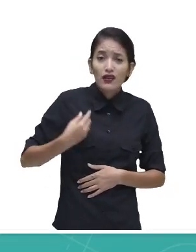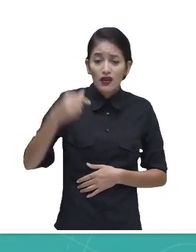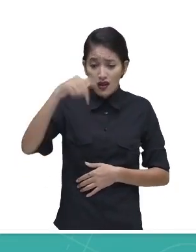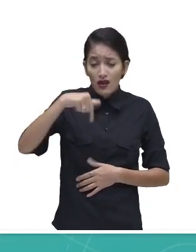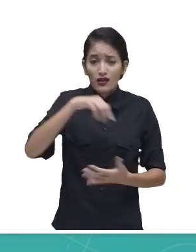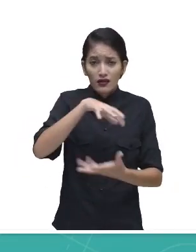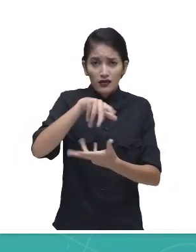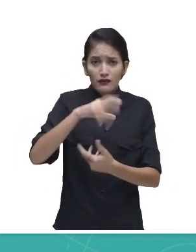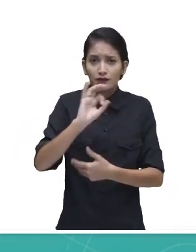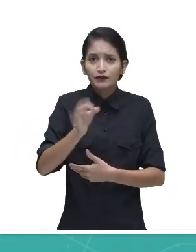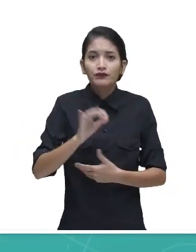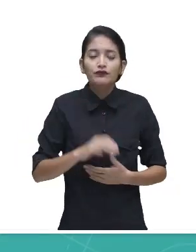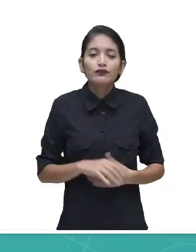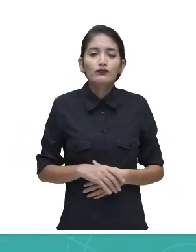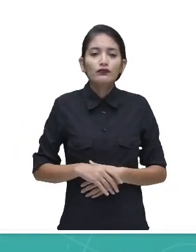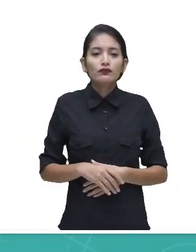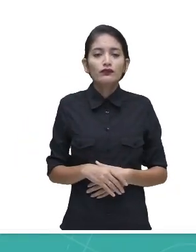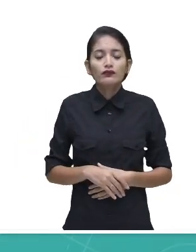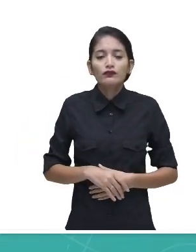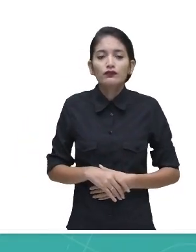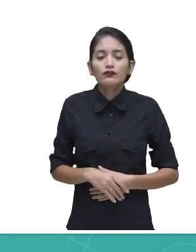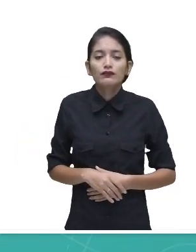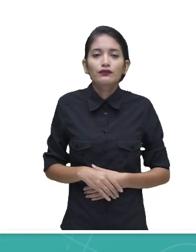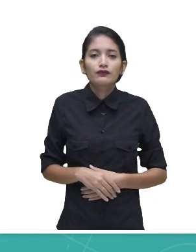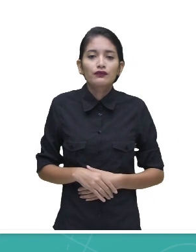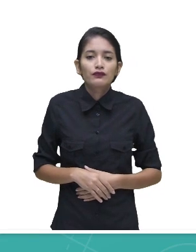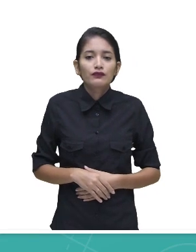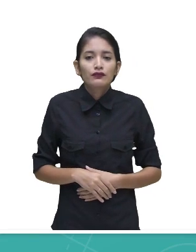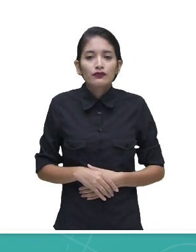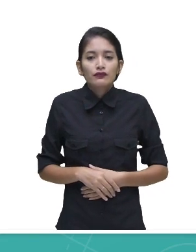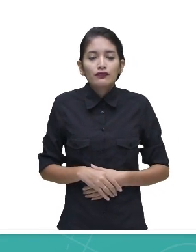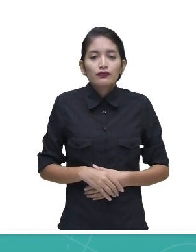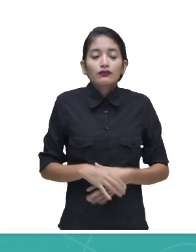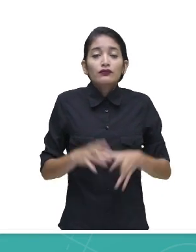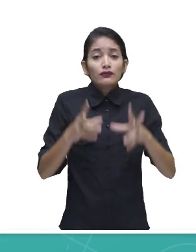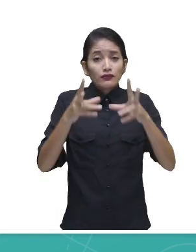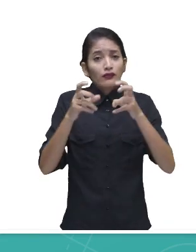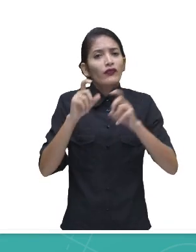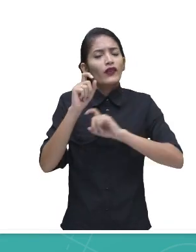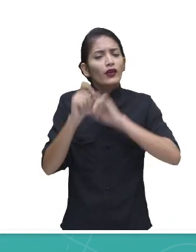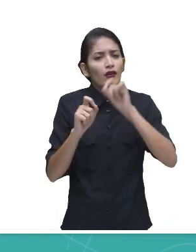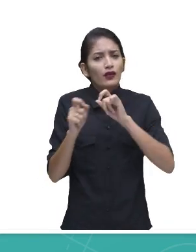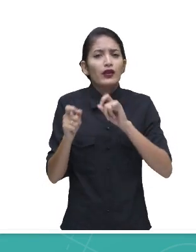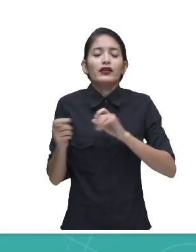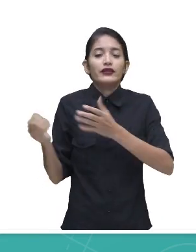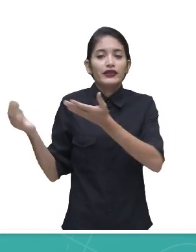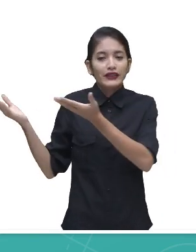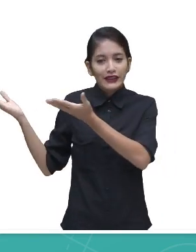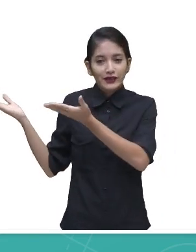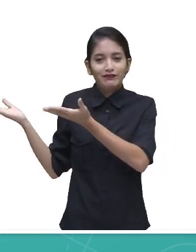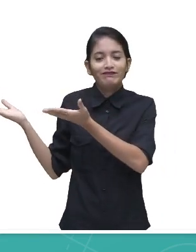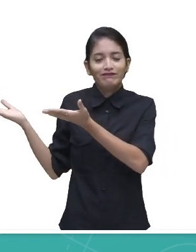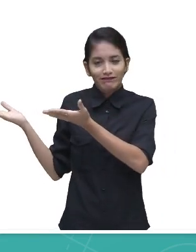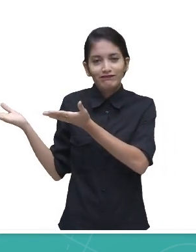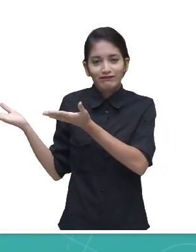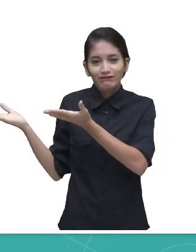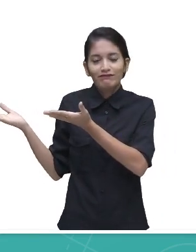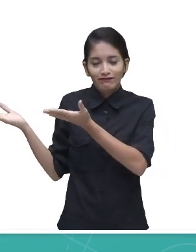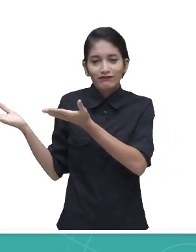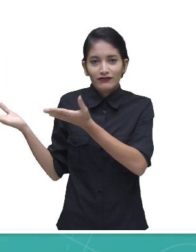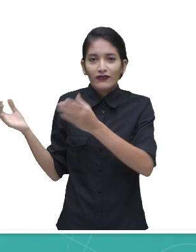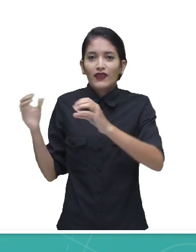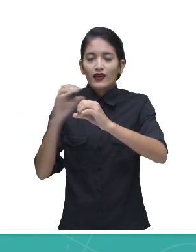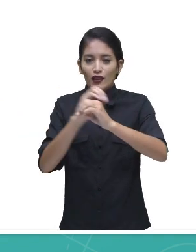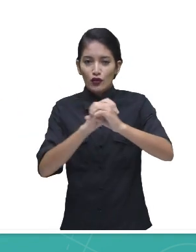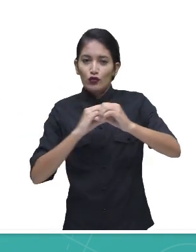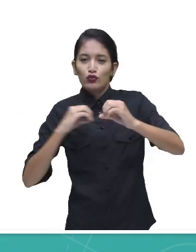Terra, certo? Como vocês podem observar, aqui nós temos, ó, o nosso